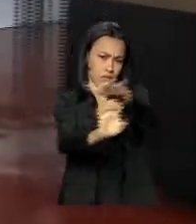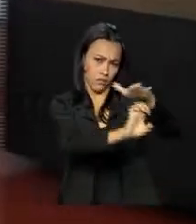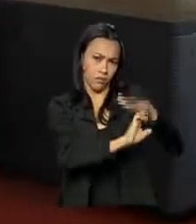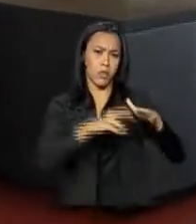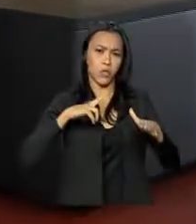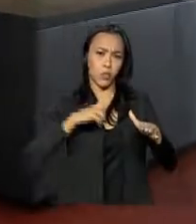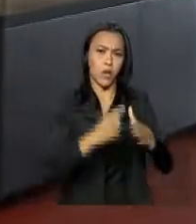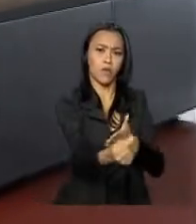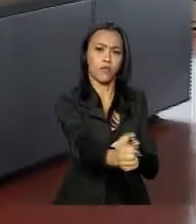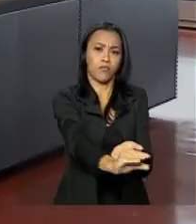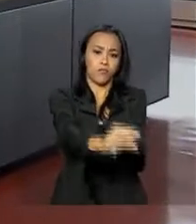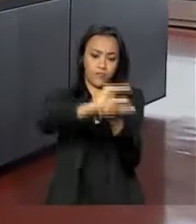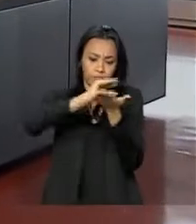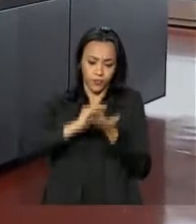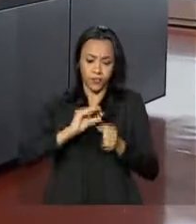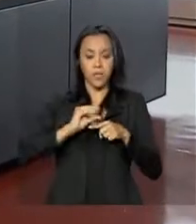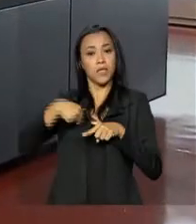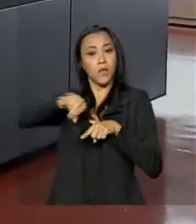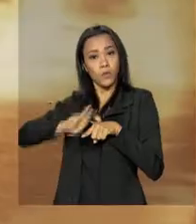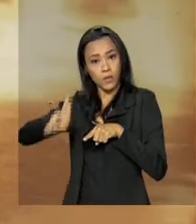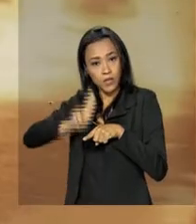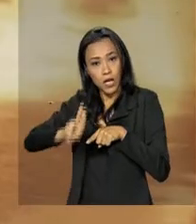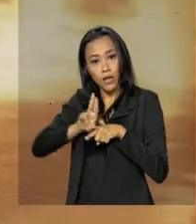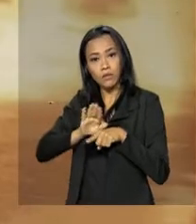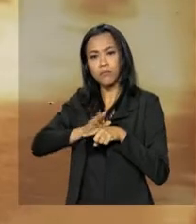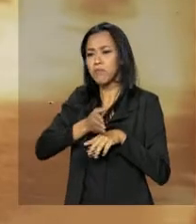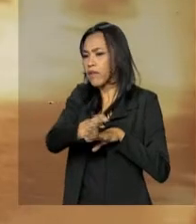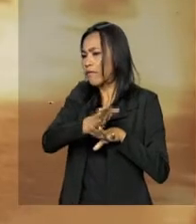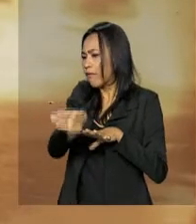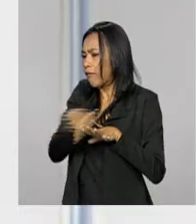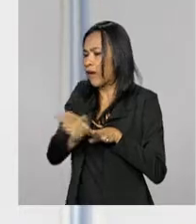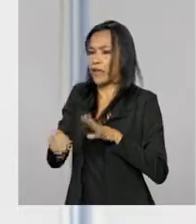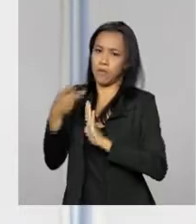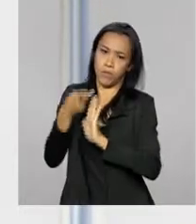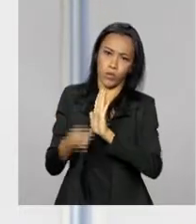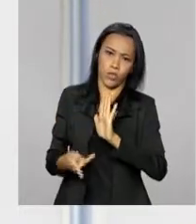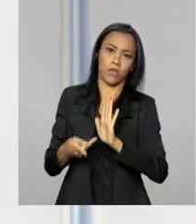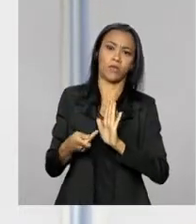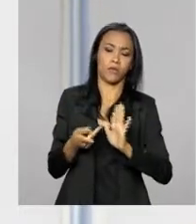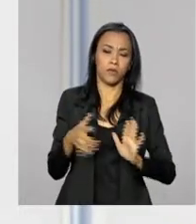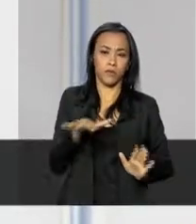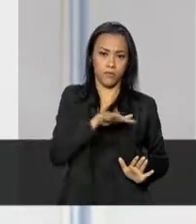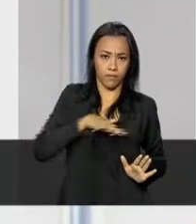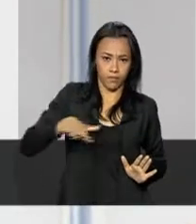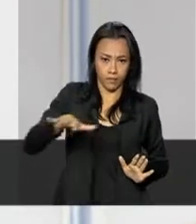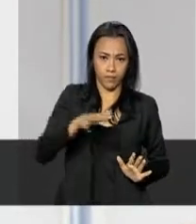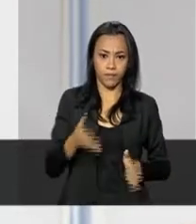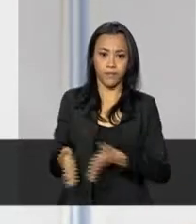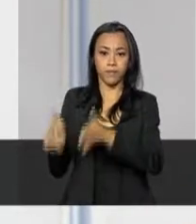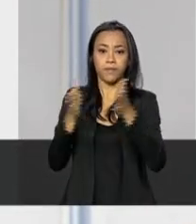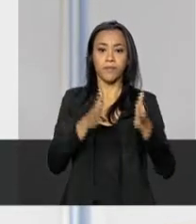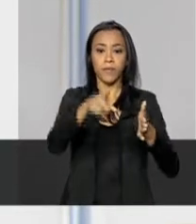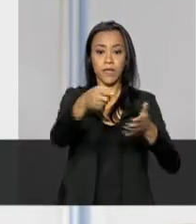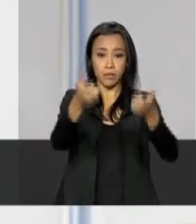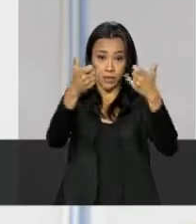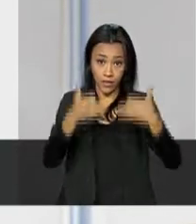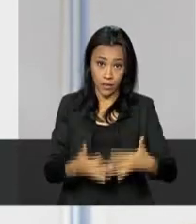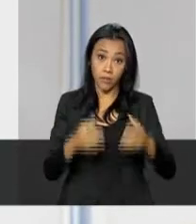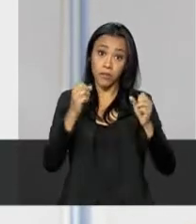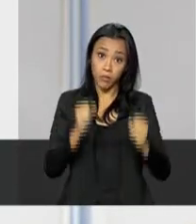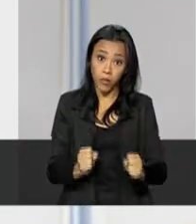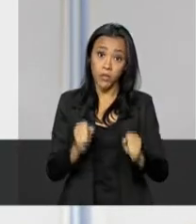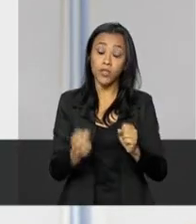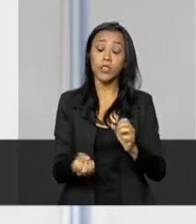aplicados em instituições e projetos em várias áreas mas medidas importantes que pode gerar receitas